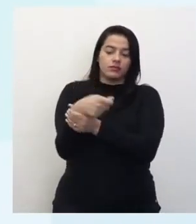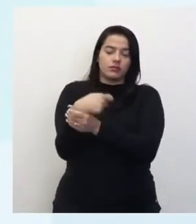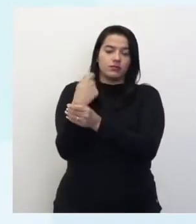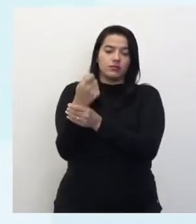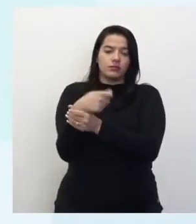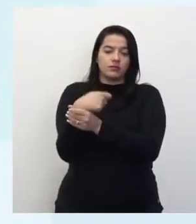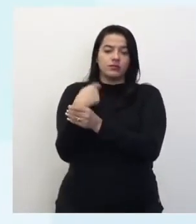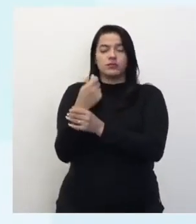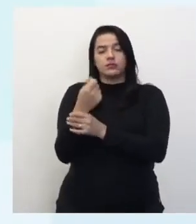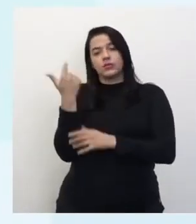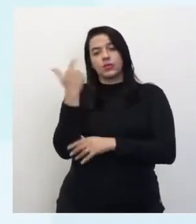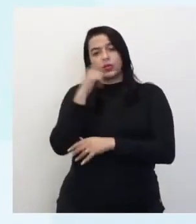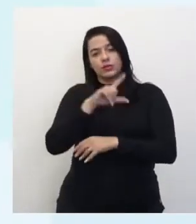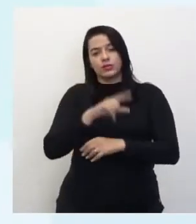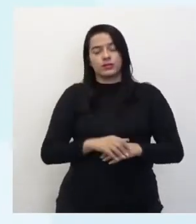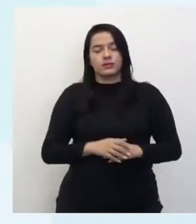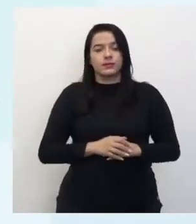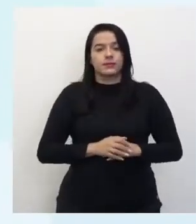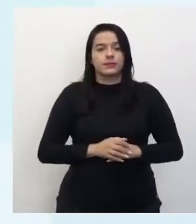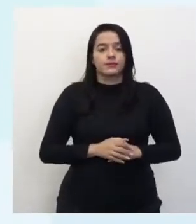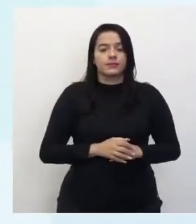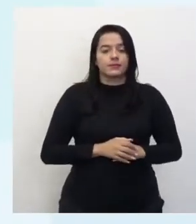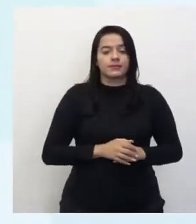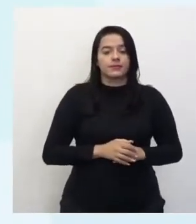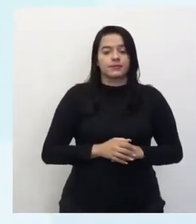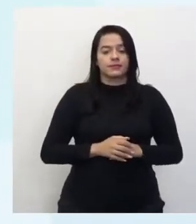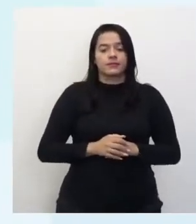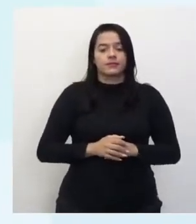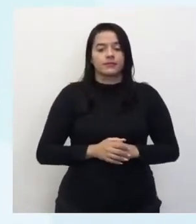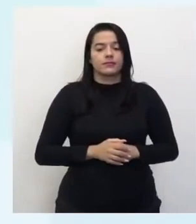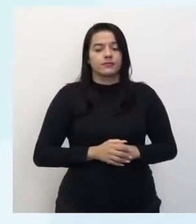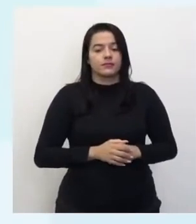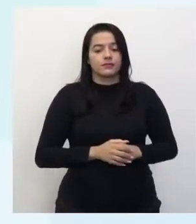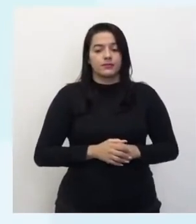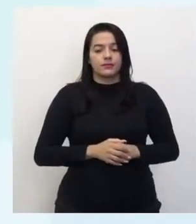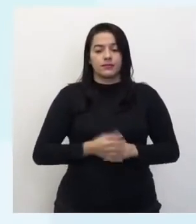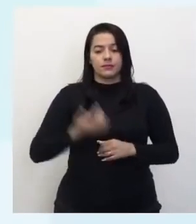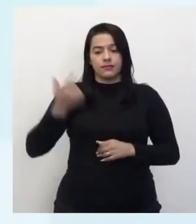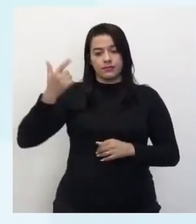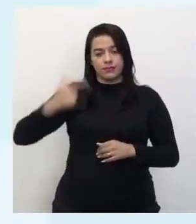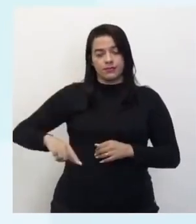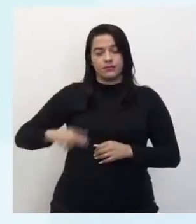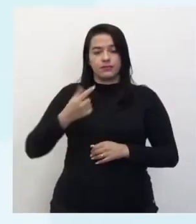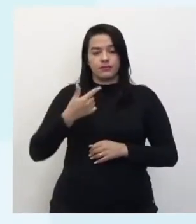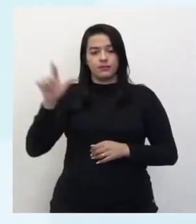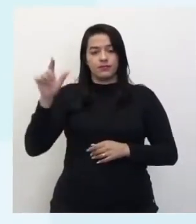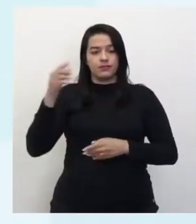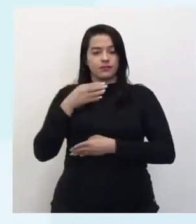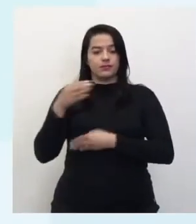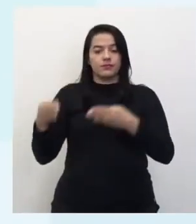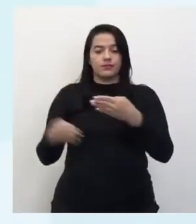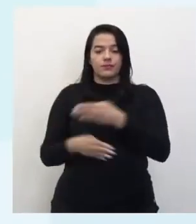para movimentação. Deixa eu ver o que mais que eu tenho aí. Deixa eu ver o próximo slide.